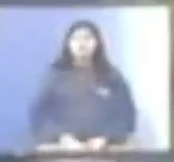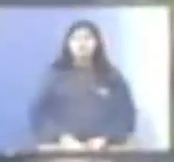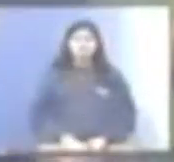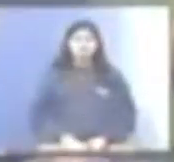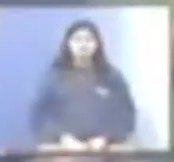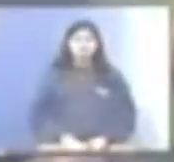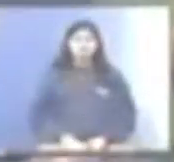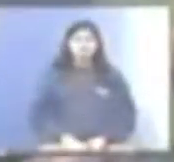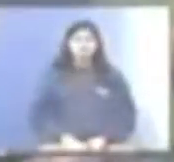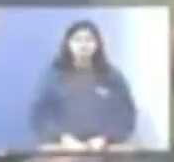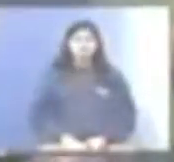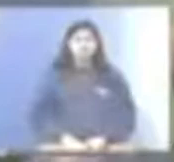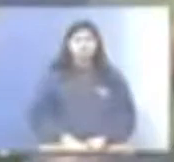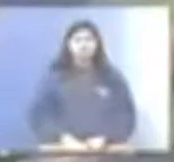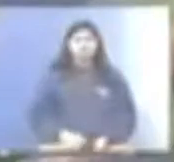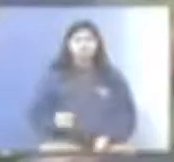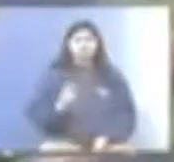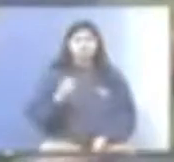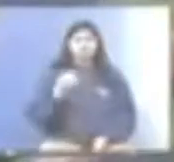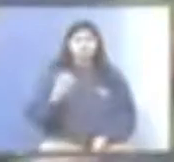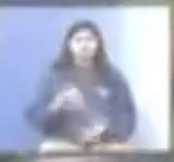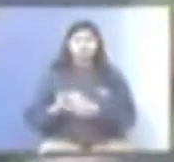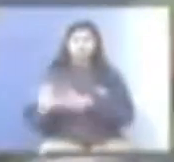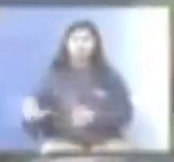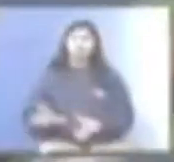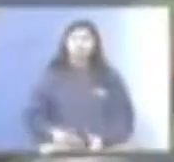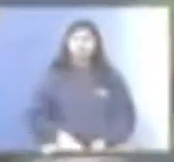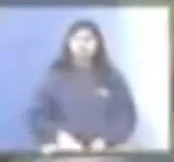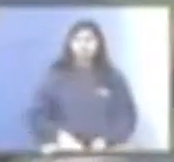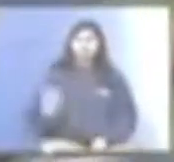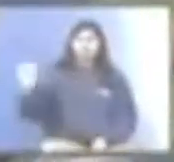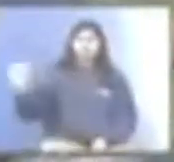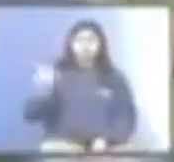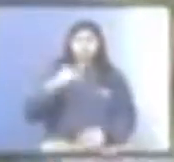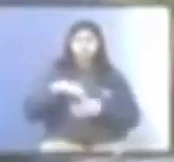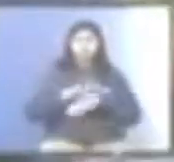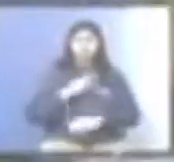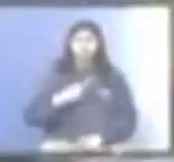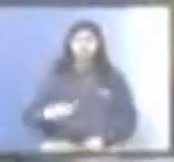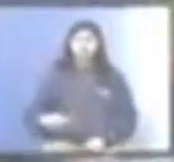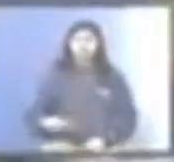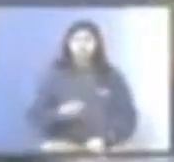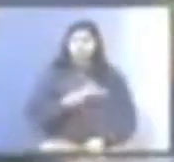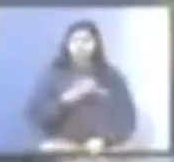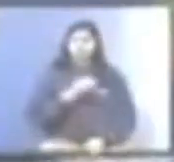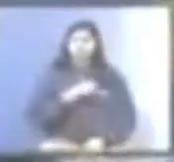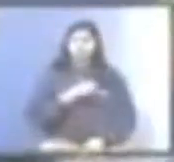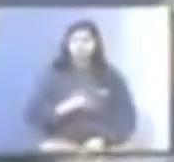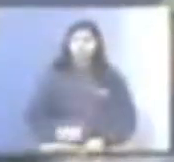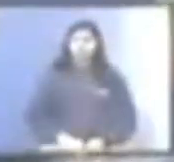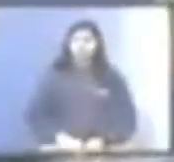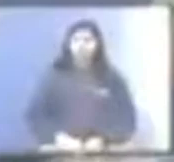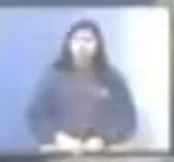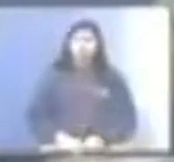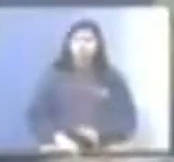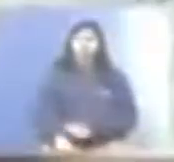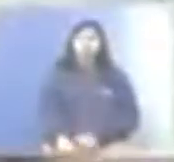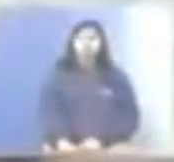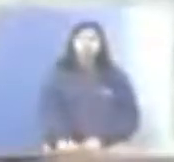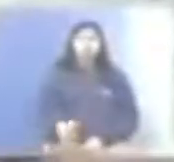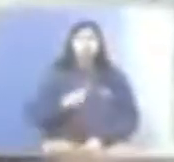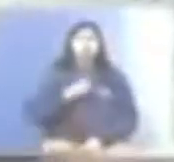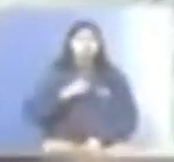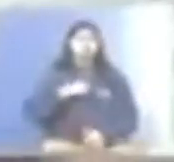que não se ponha o sol sobre o vosso ressentimento, não deis